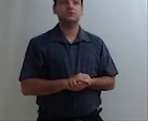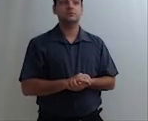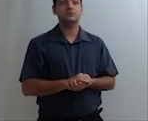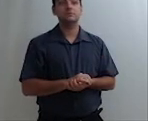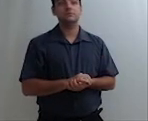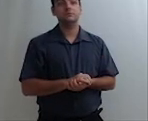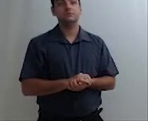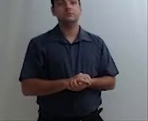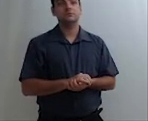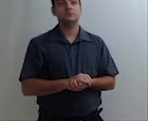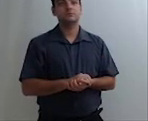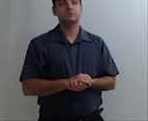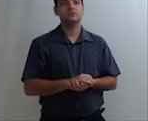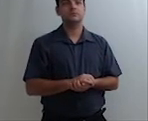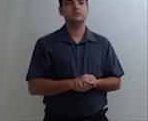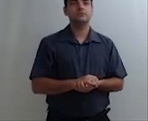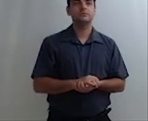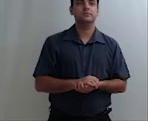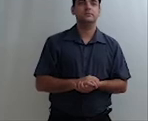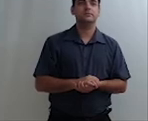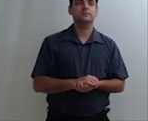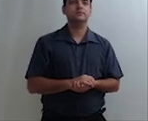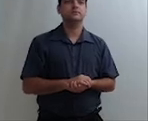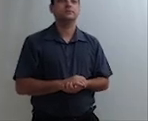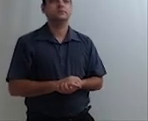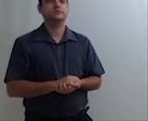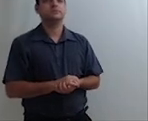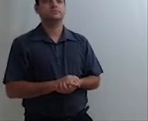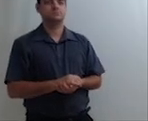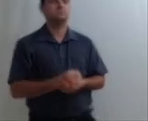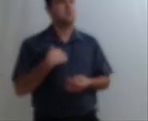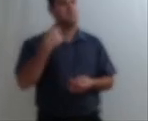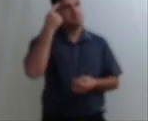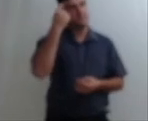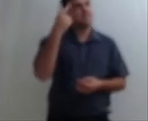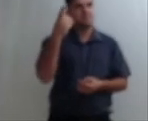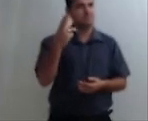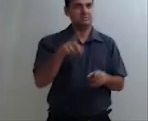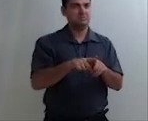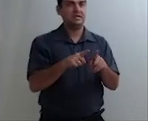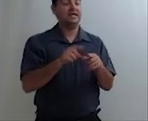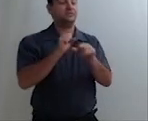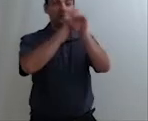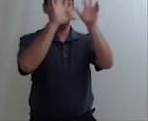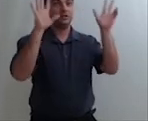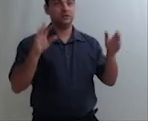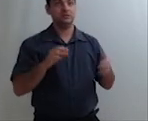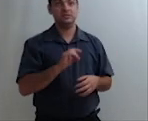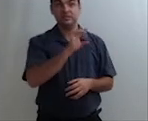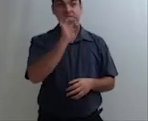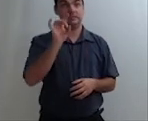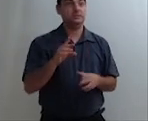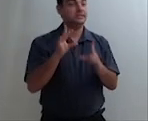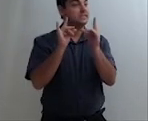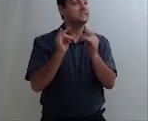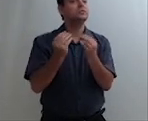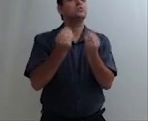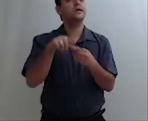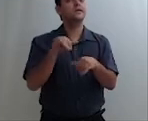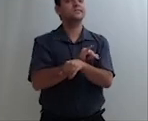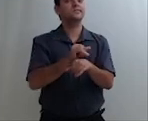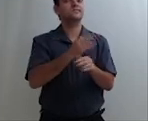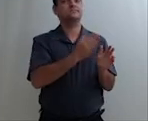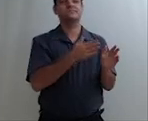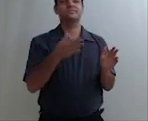Presidente não não Eu também creio que não há divergência é um mero esclarecimento um detalhamento daquilo que foi posto no